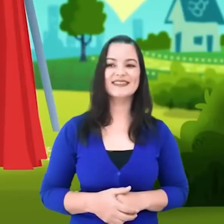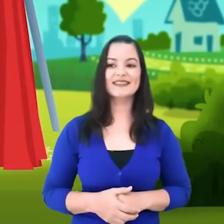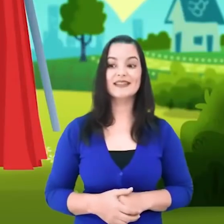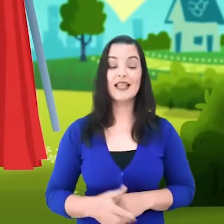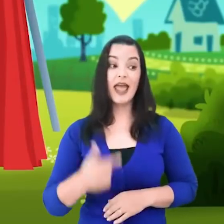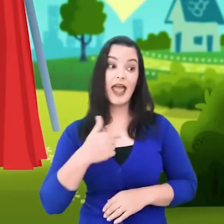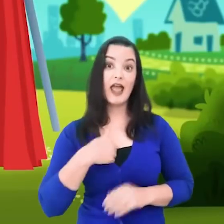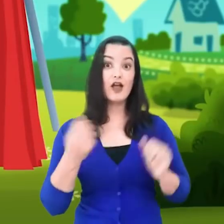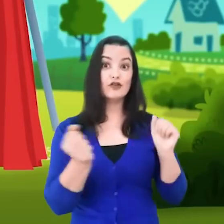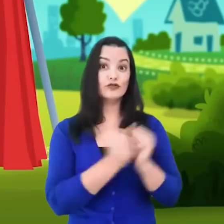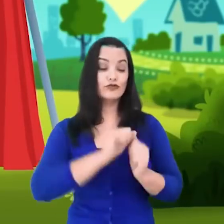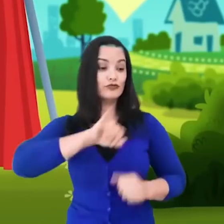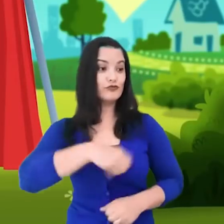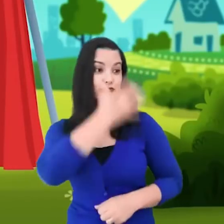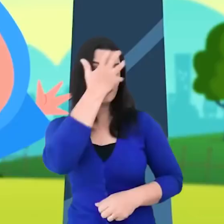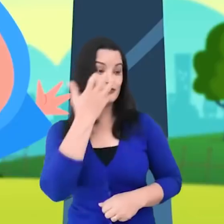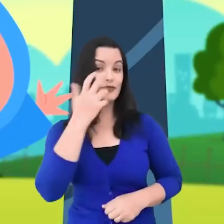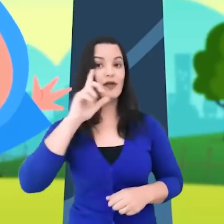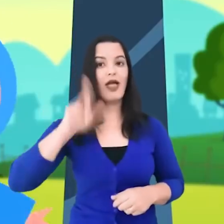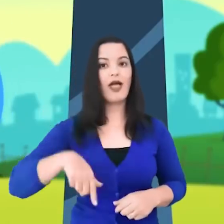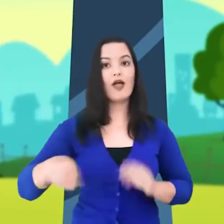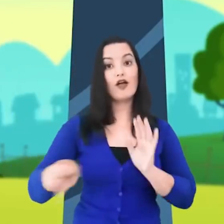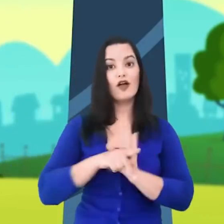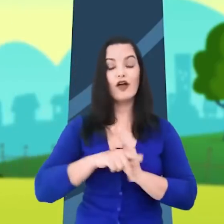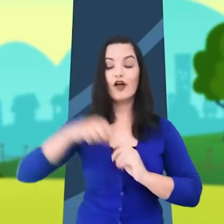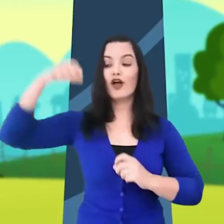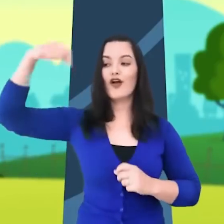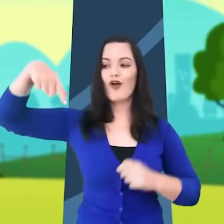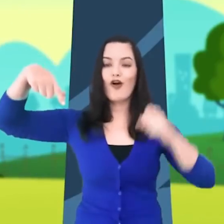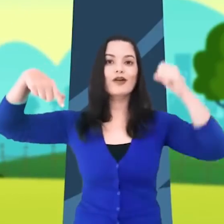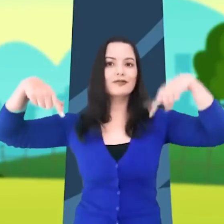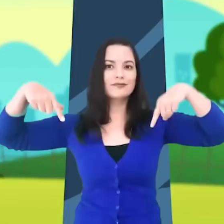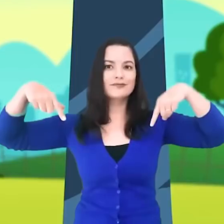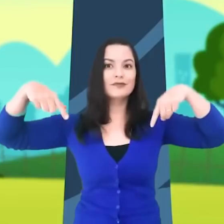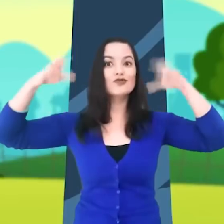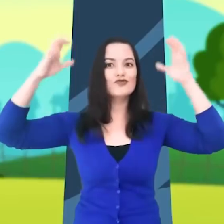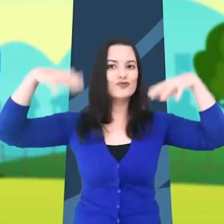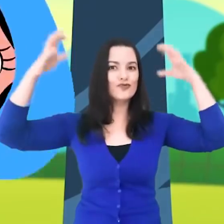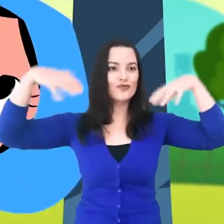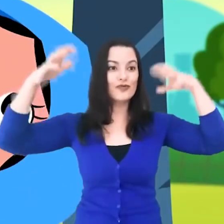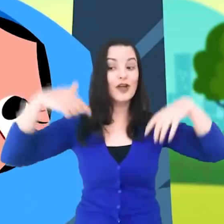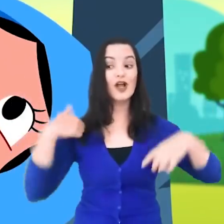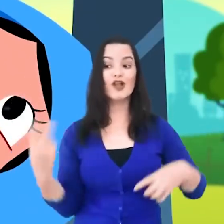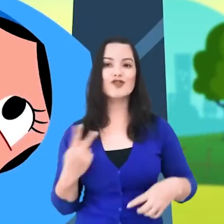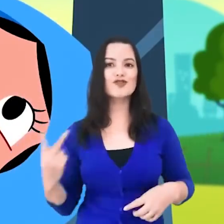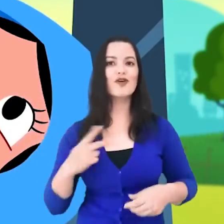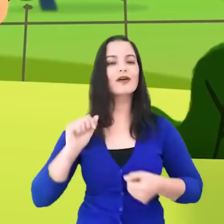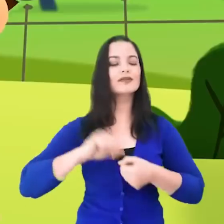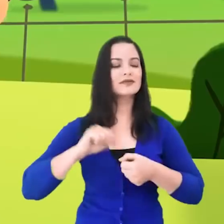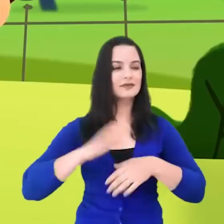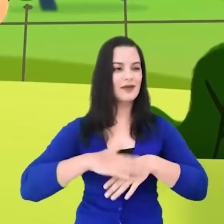Eu e o Júpiter somos gotas de chuva. E somos nós que fazemos o arco-íris.